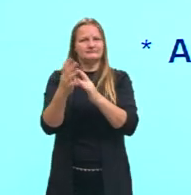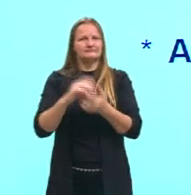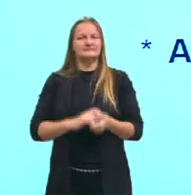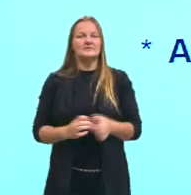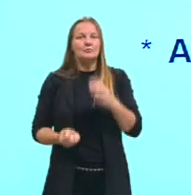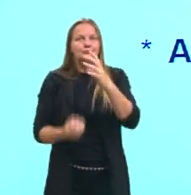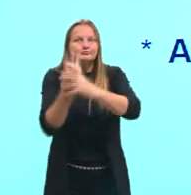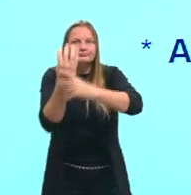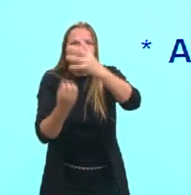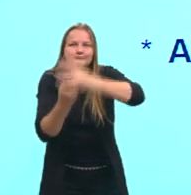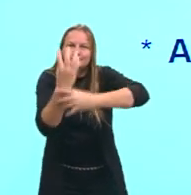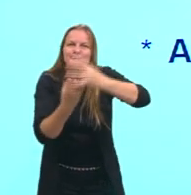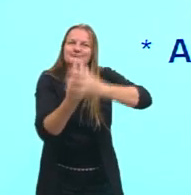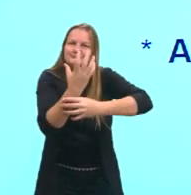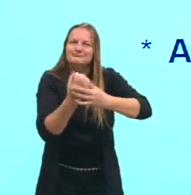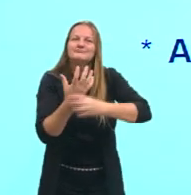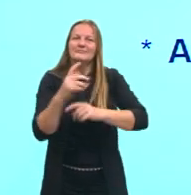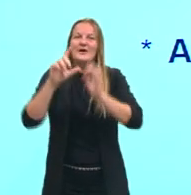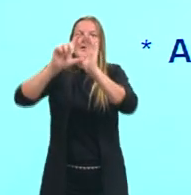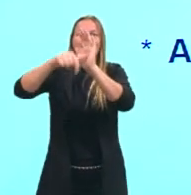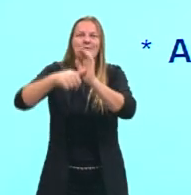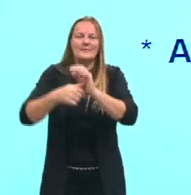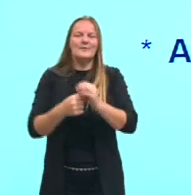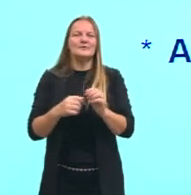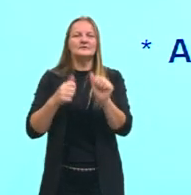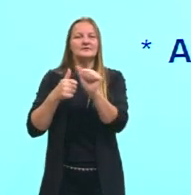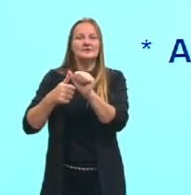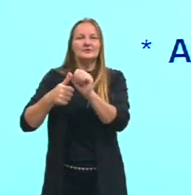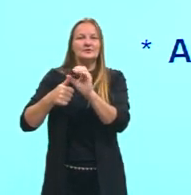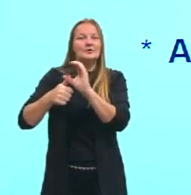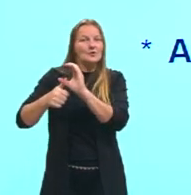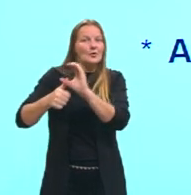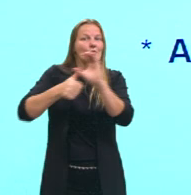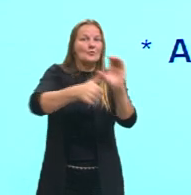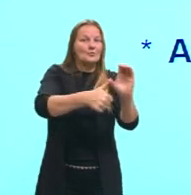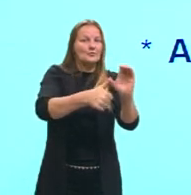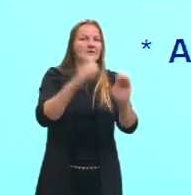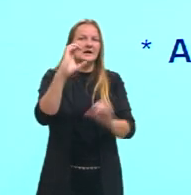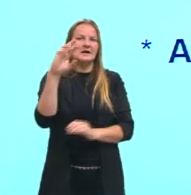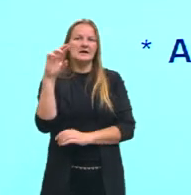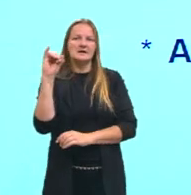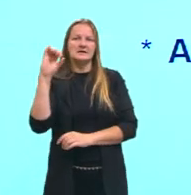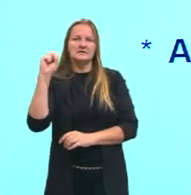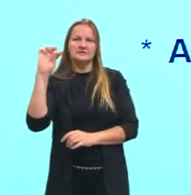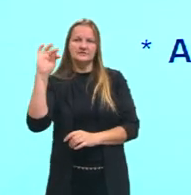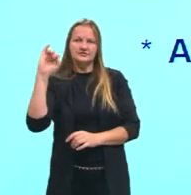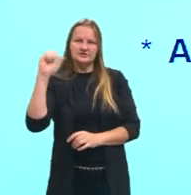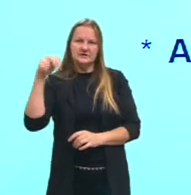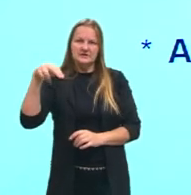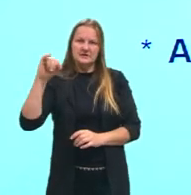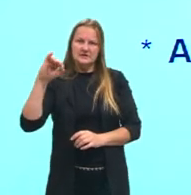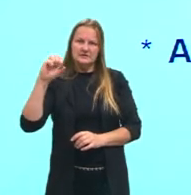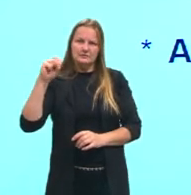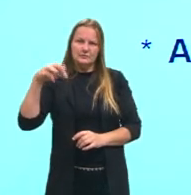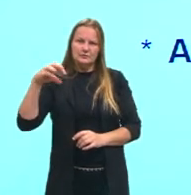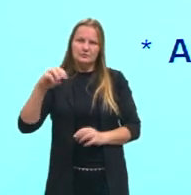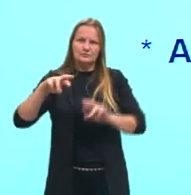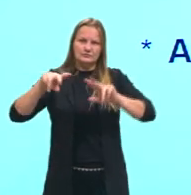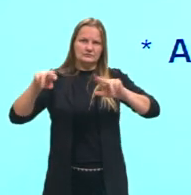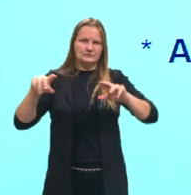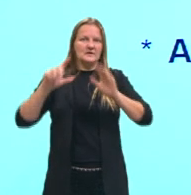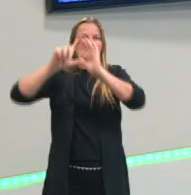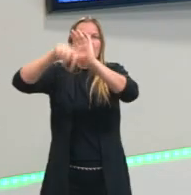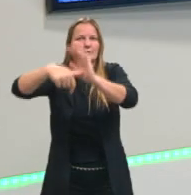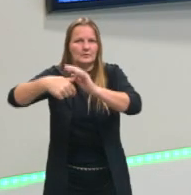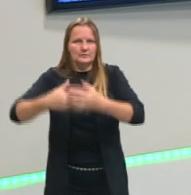do criacionismo que depois vem com o cristianismo não está presente aqui na filosofia dos pré-socráticos que ela vem bem